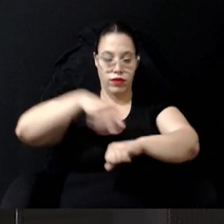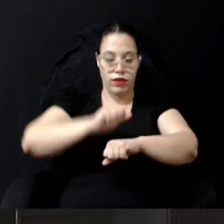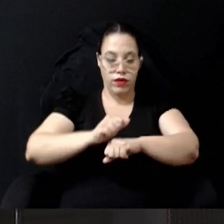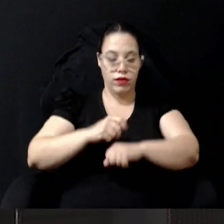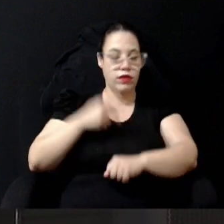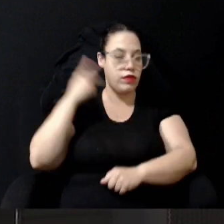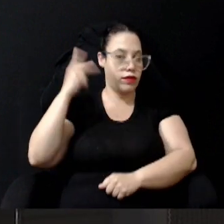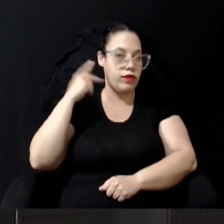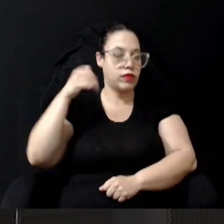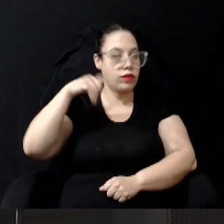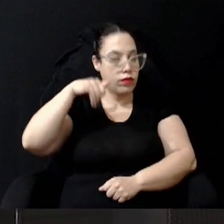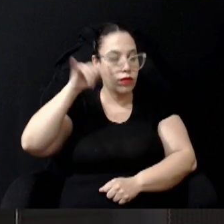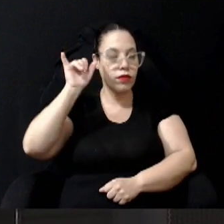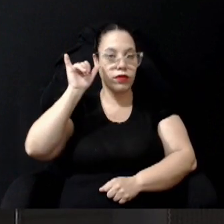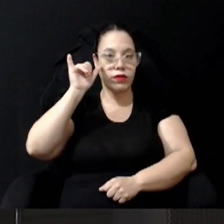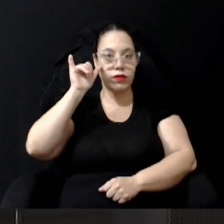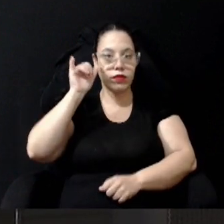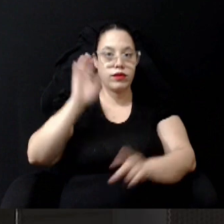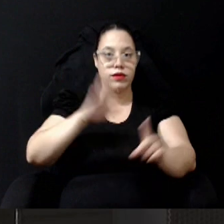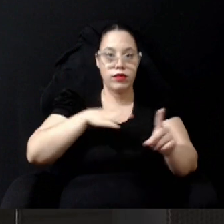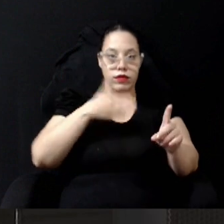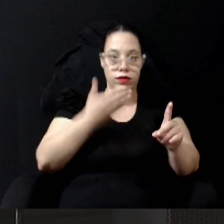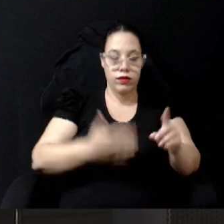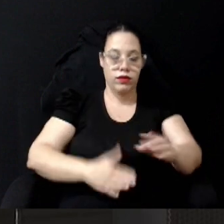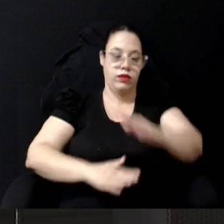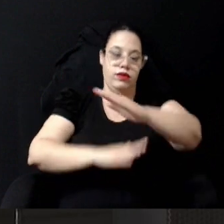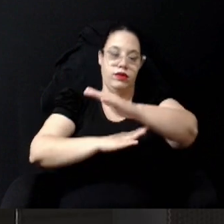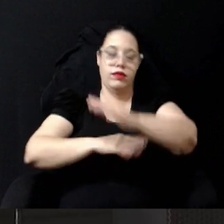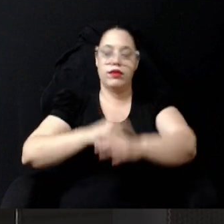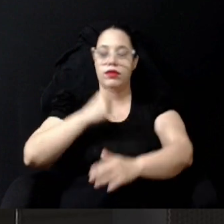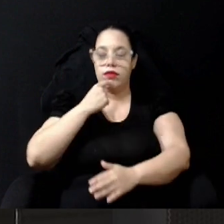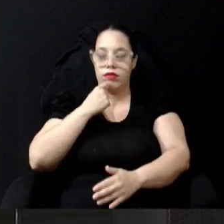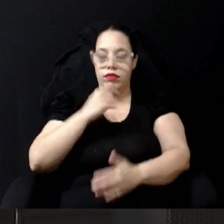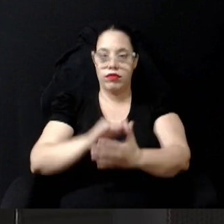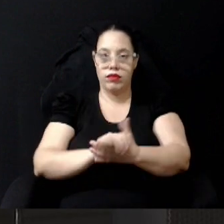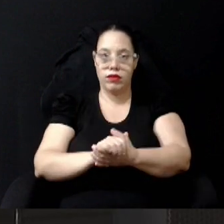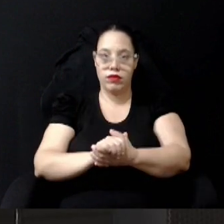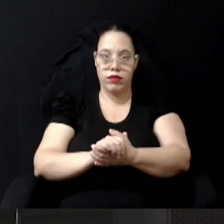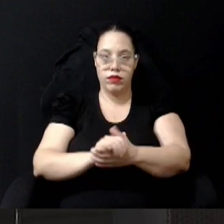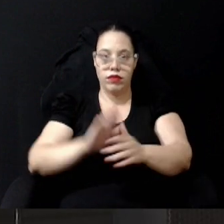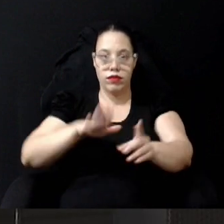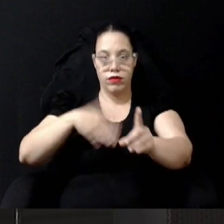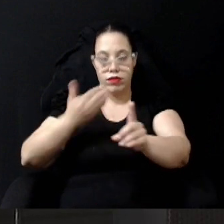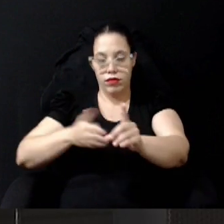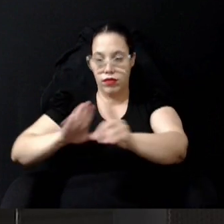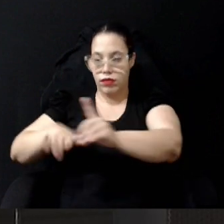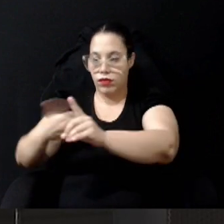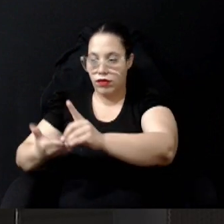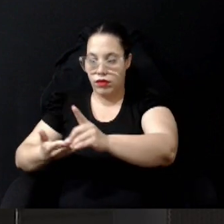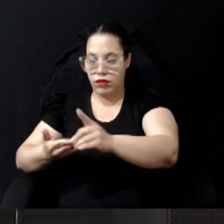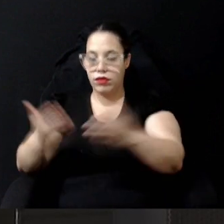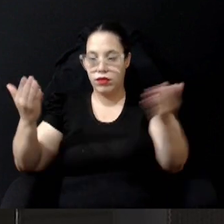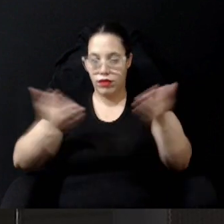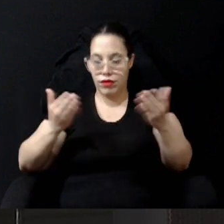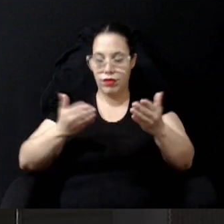Paulo Búfalo para a homenagem da Câmara Municipal de Campinas aos agraciados de hoje.